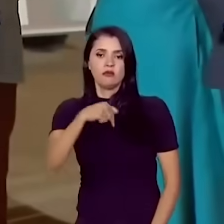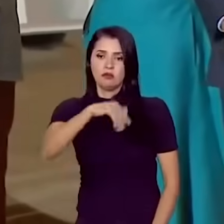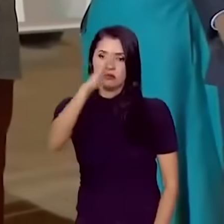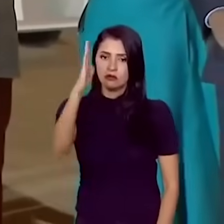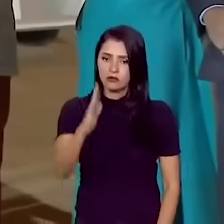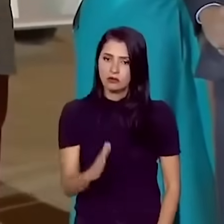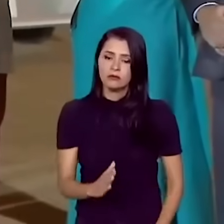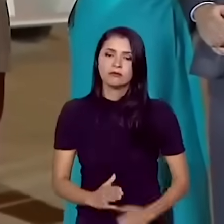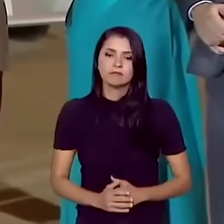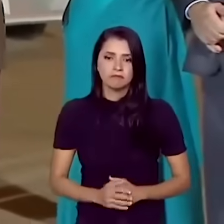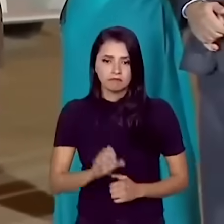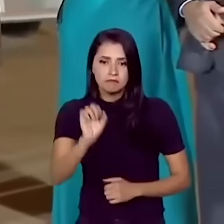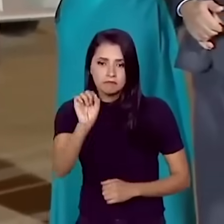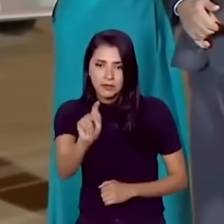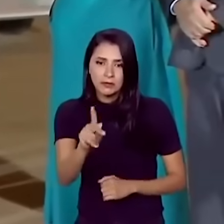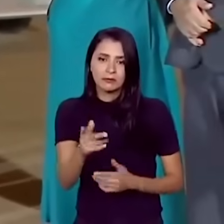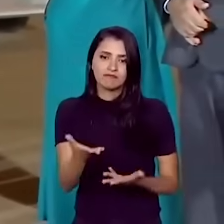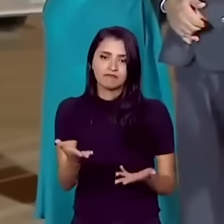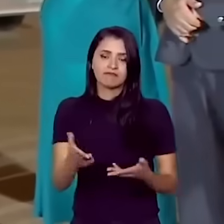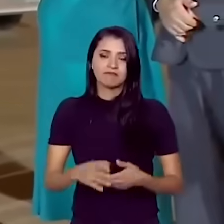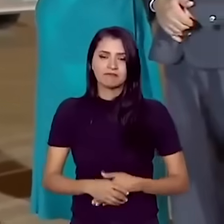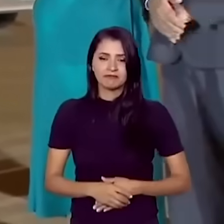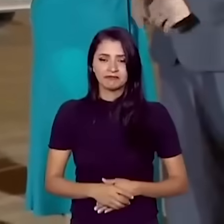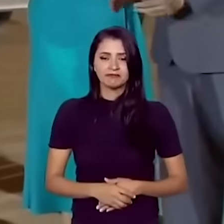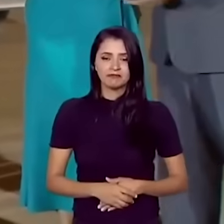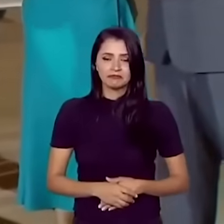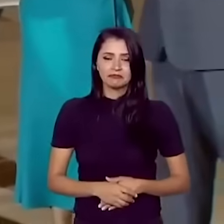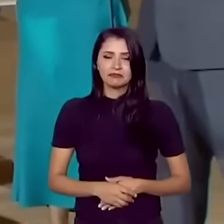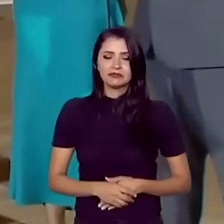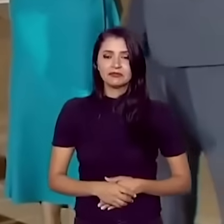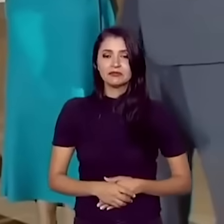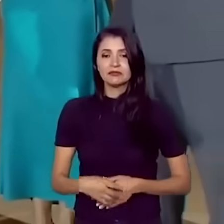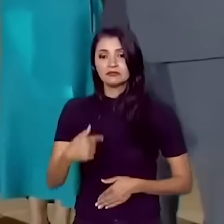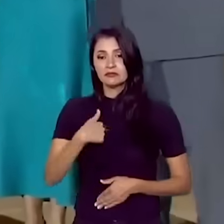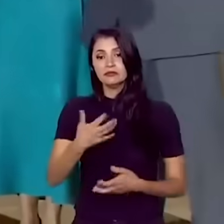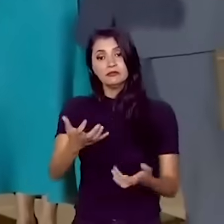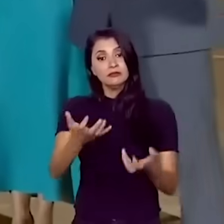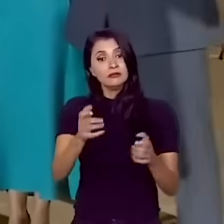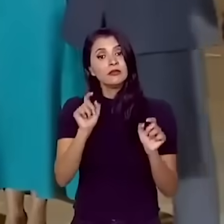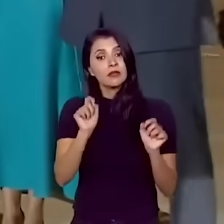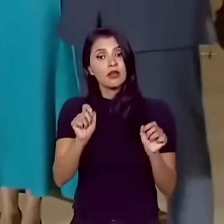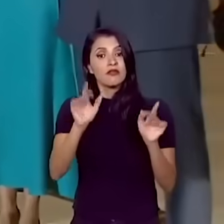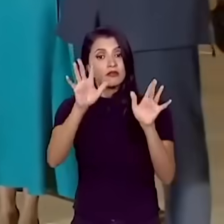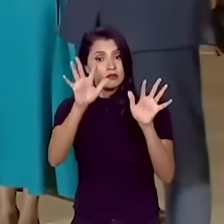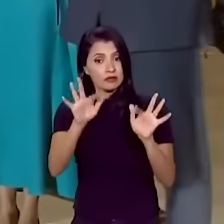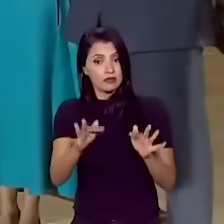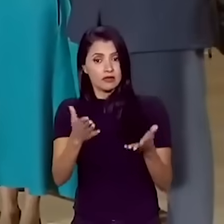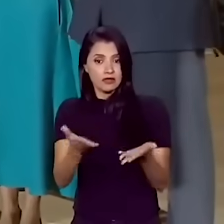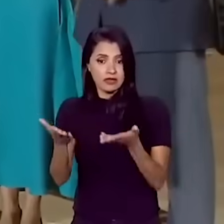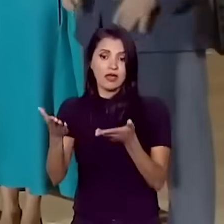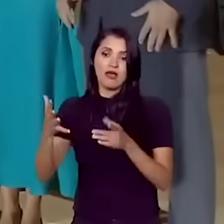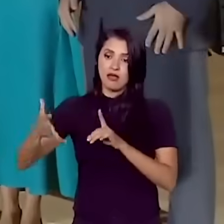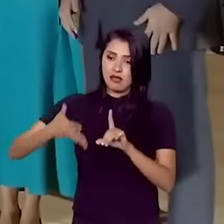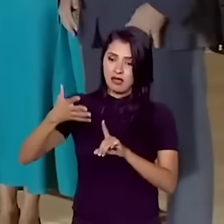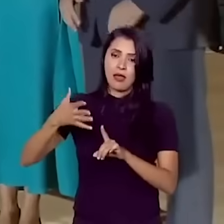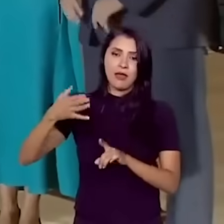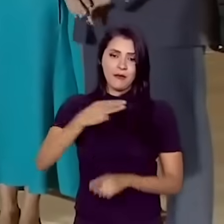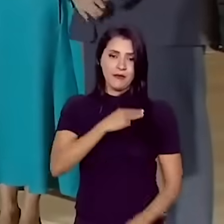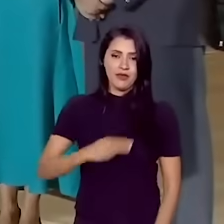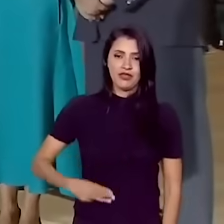aqui no Brasil. Tá? Eu queria terminar de passar a palavra para o